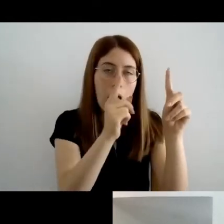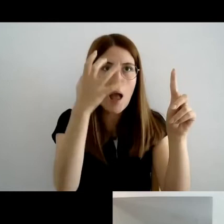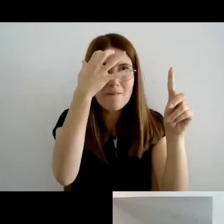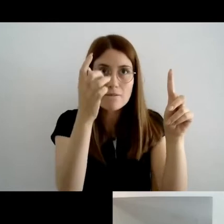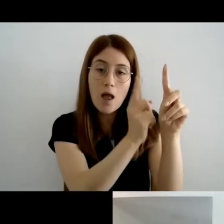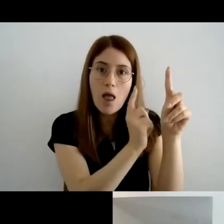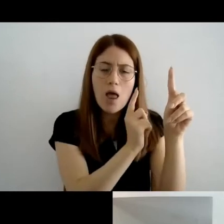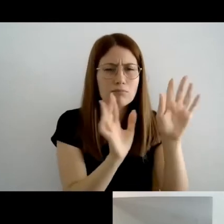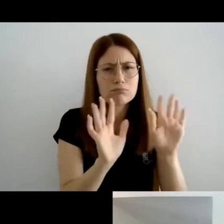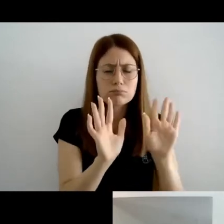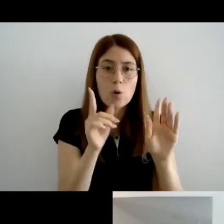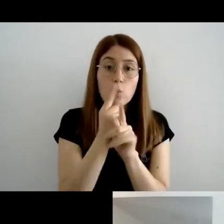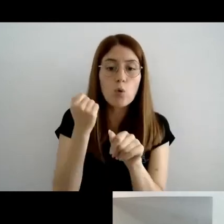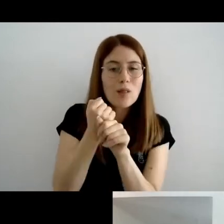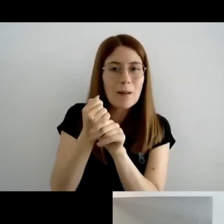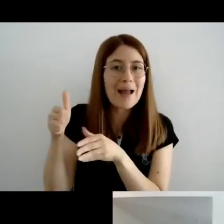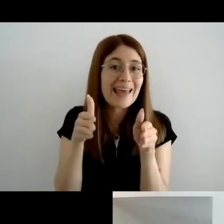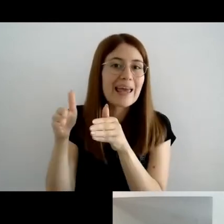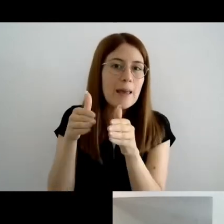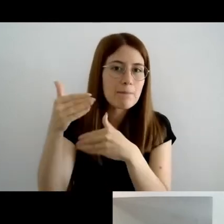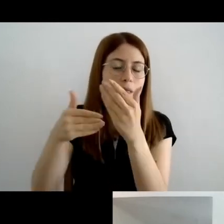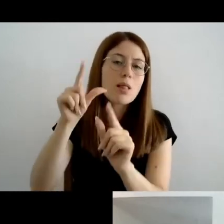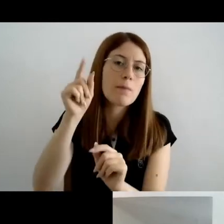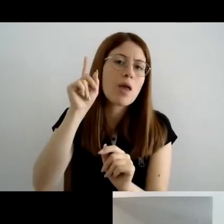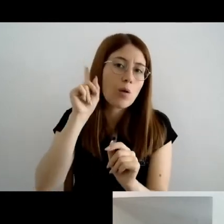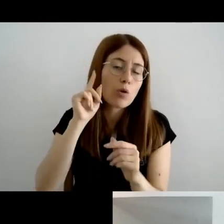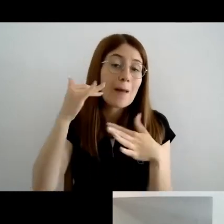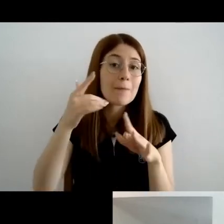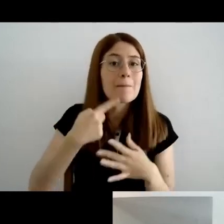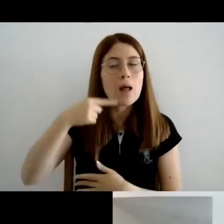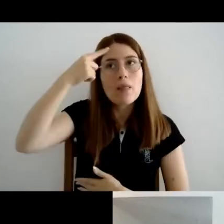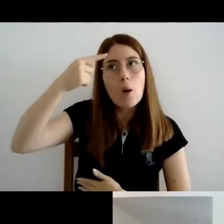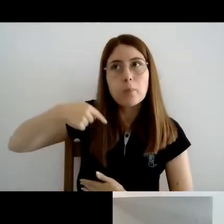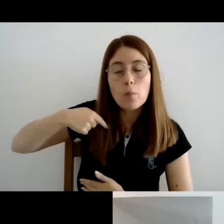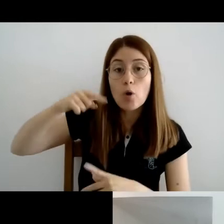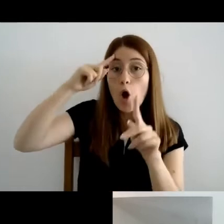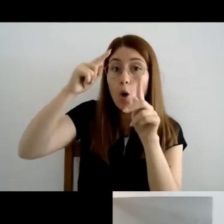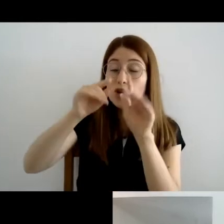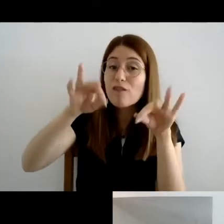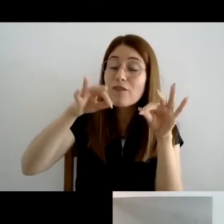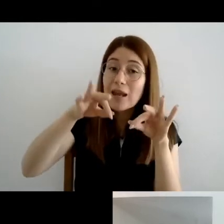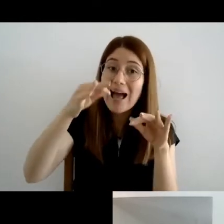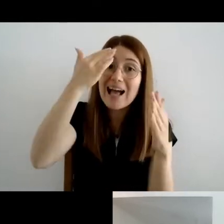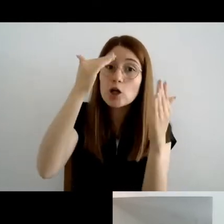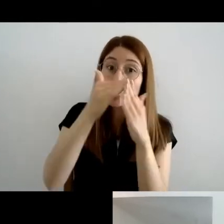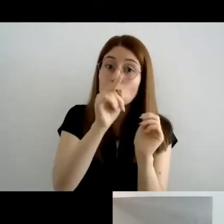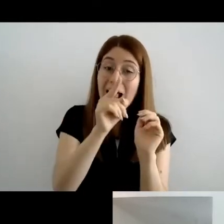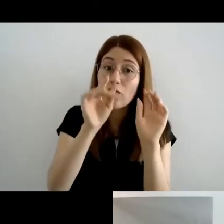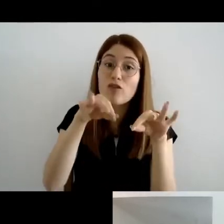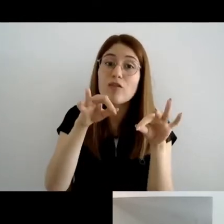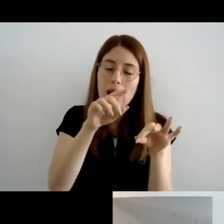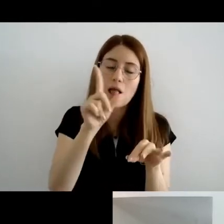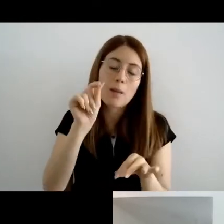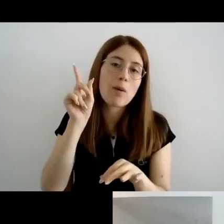processo também é importante. Mas deve haver uma consciência que os objetivos finais e os resultados das missões e do trabalho é